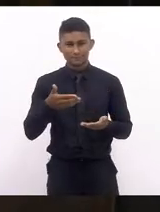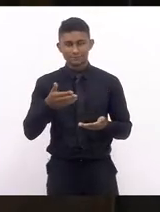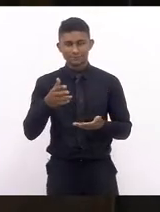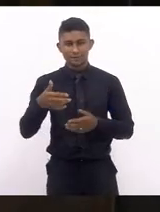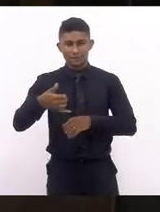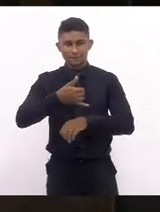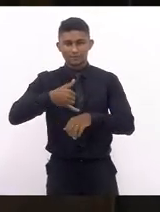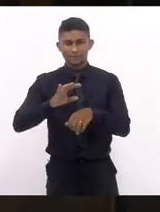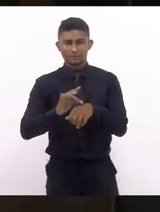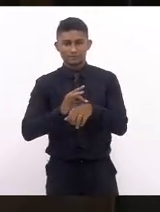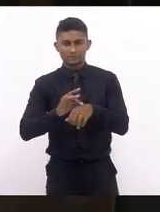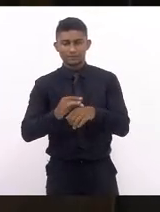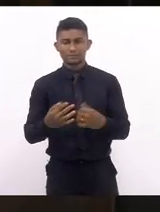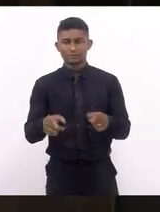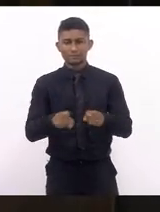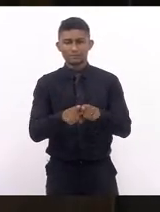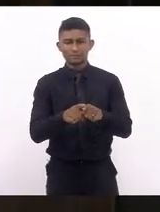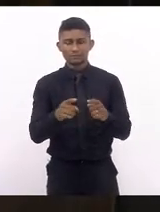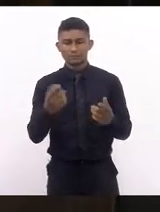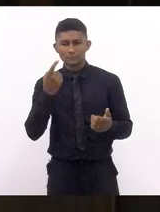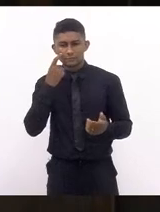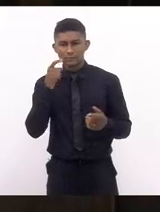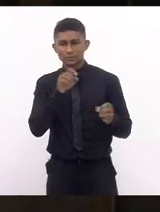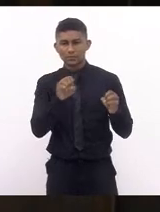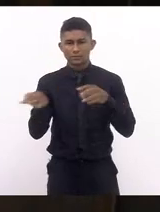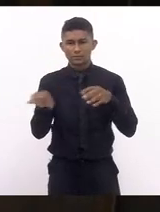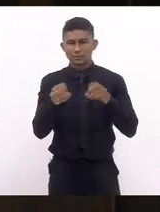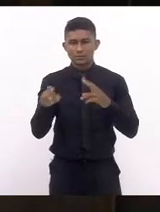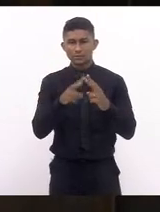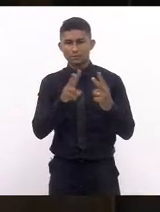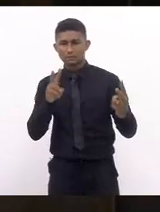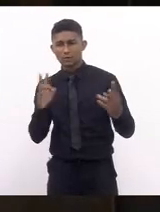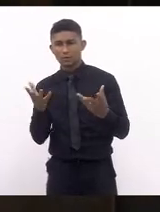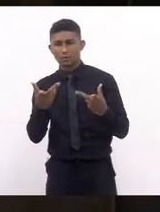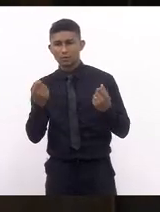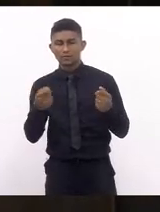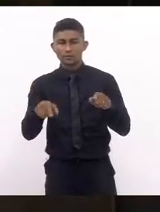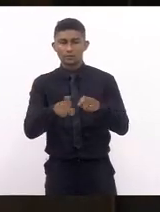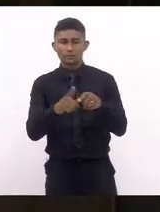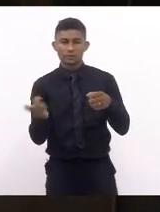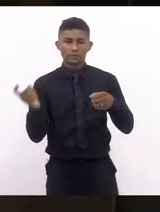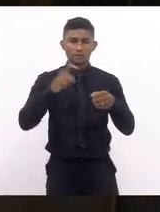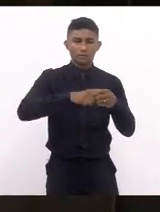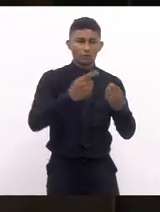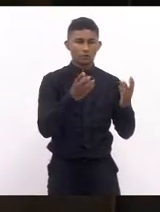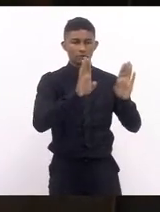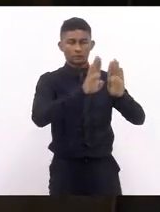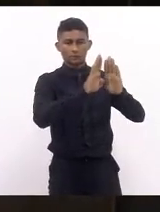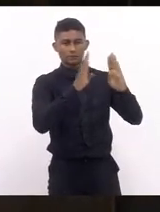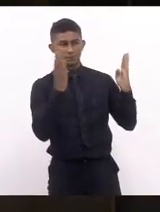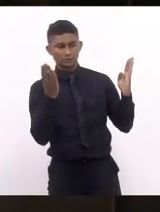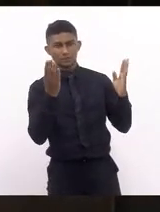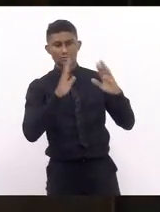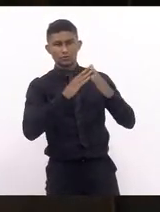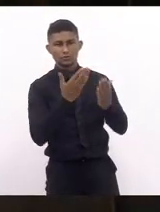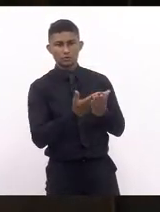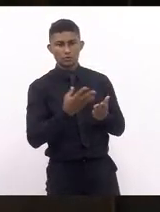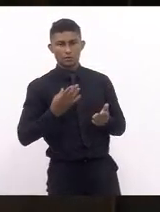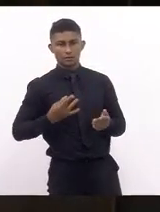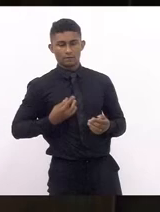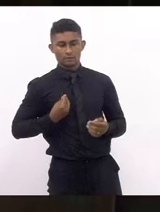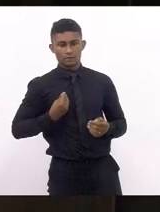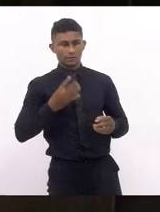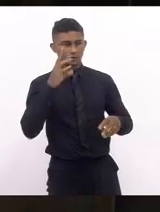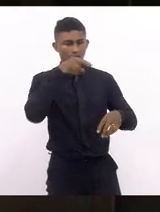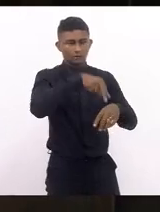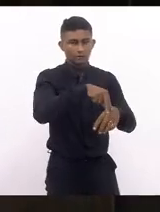dos royalties do petróleo tratou da qualidade do ensino remoto durante a pandemia e da retomada do ensino presencial formou uma